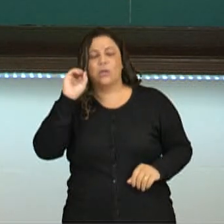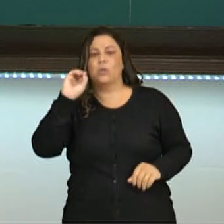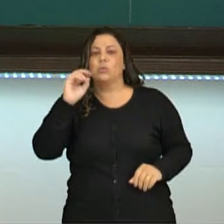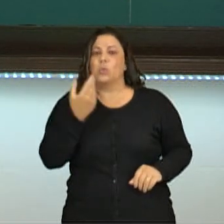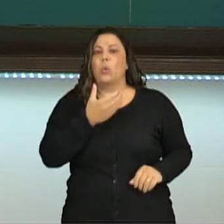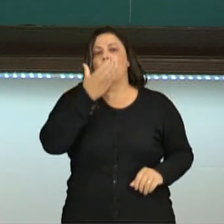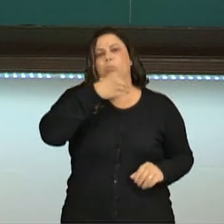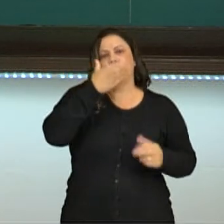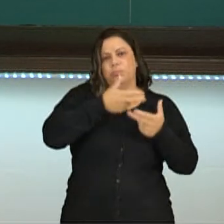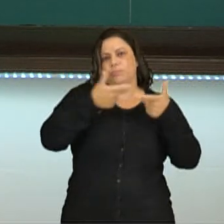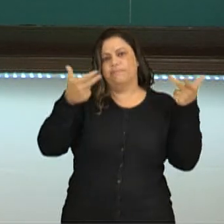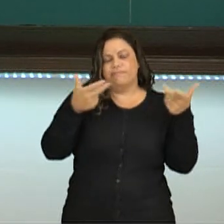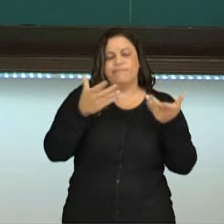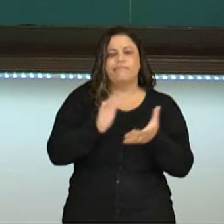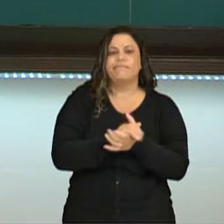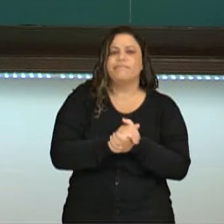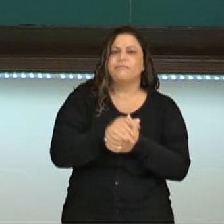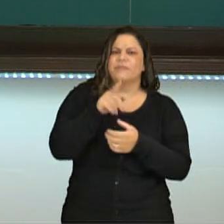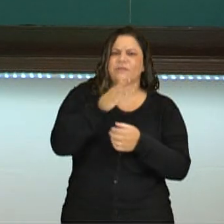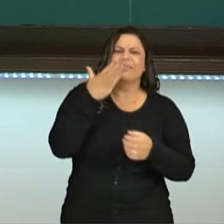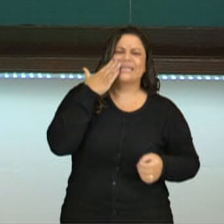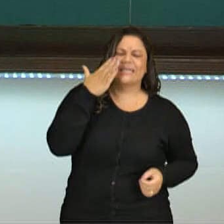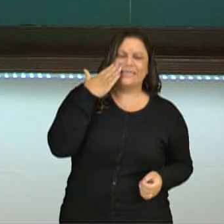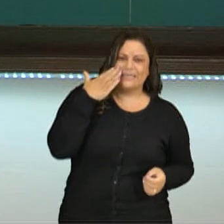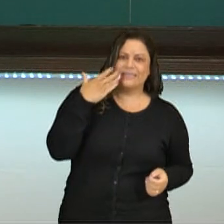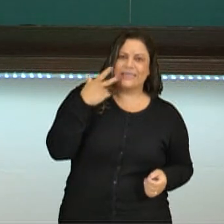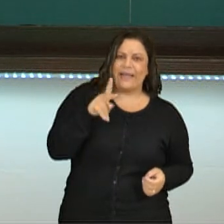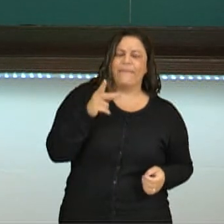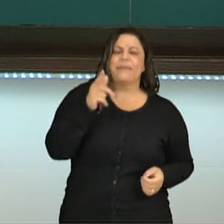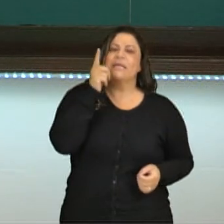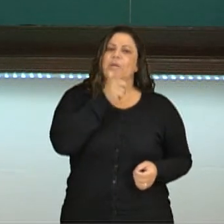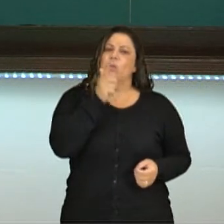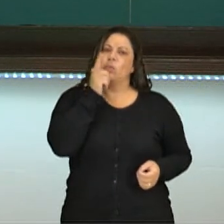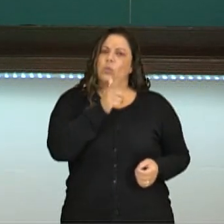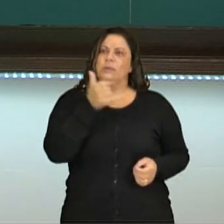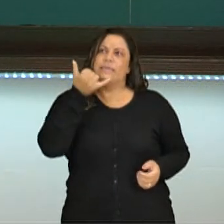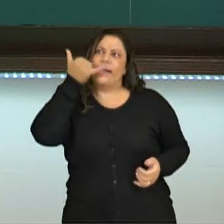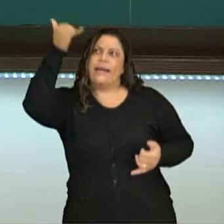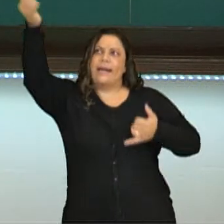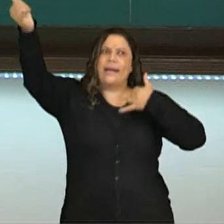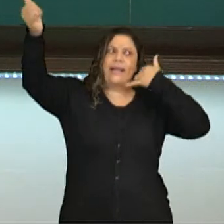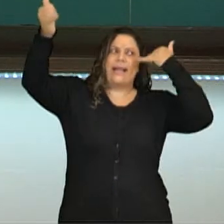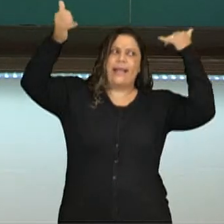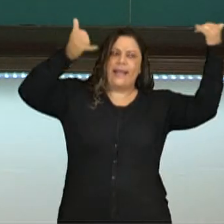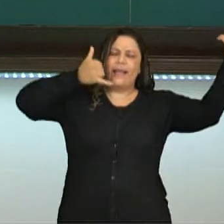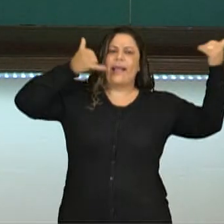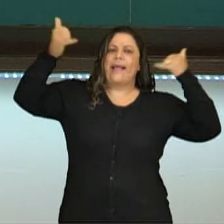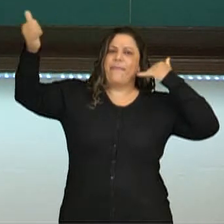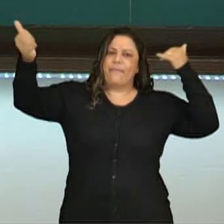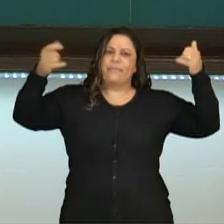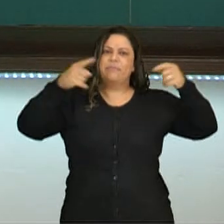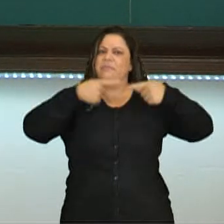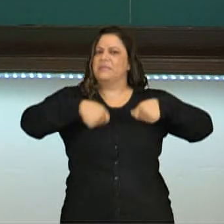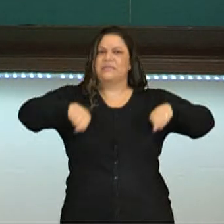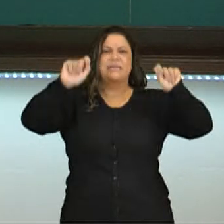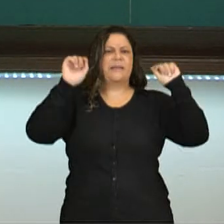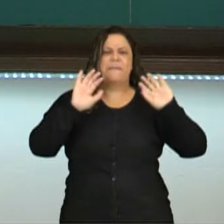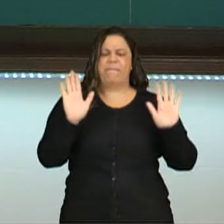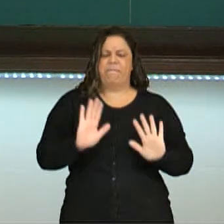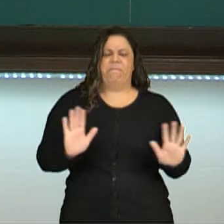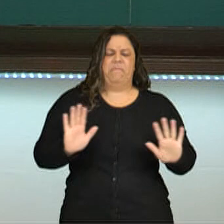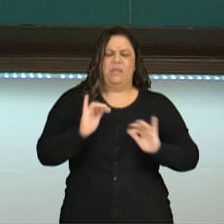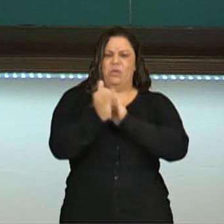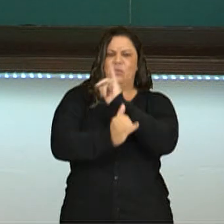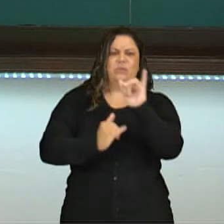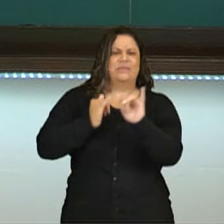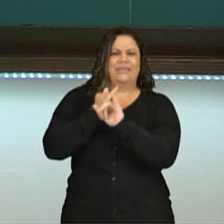iOS? Você sabe que o seu smartphone consegue ligar para outro smartphone sem precisar usar a internet?